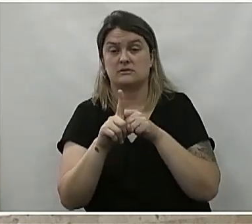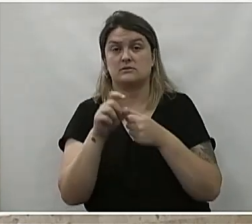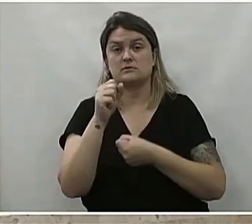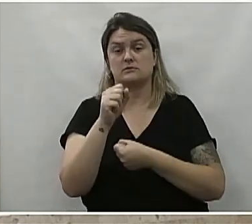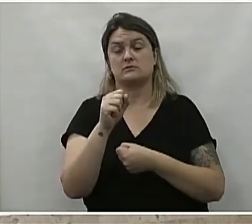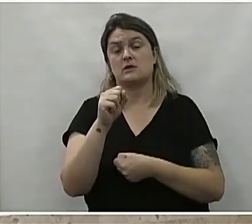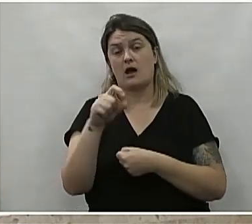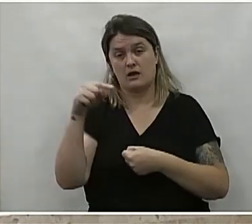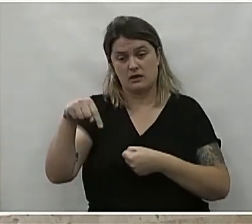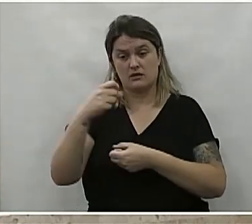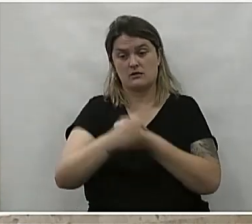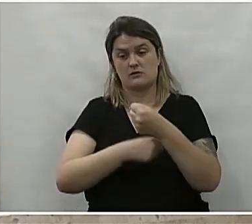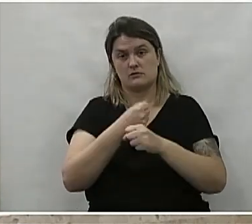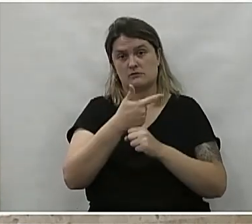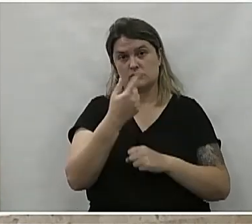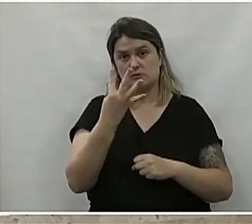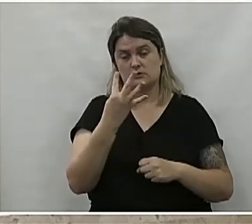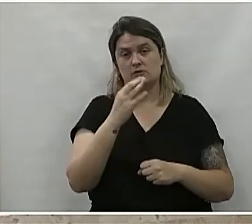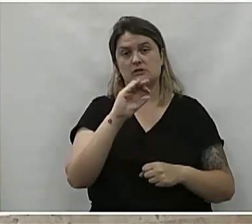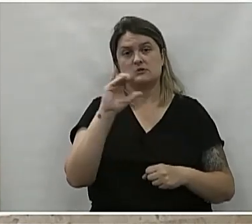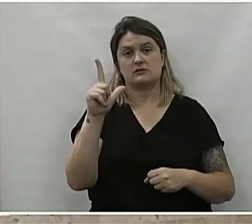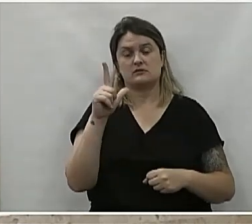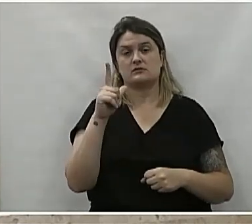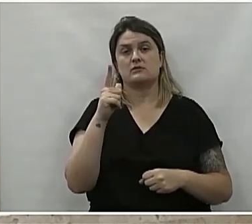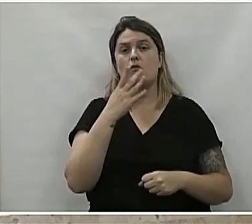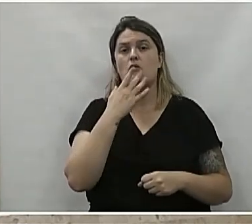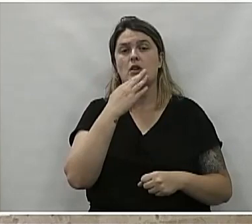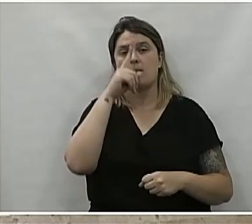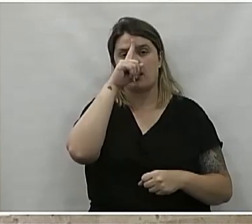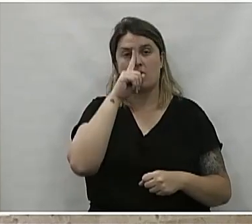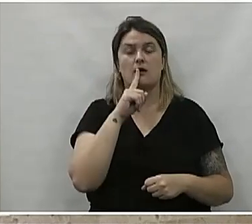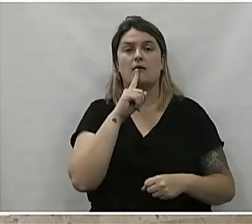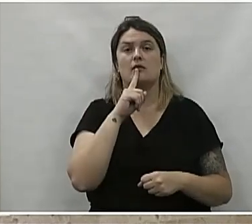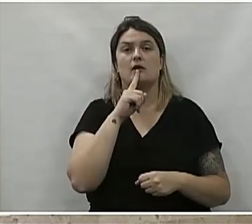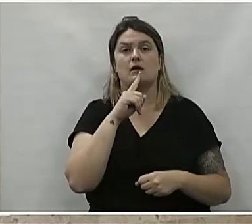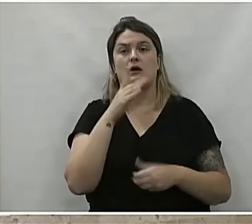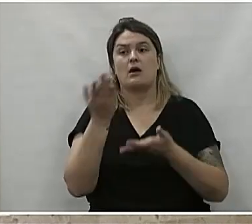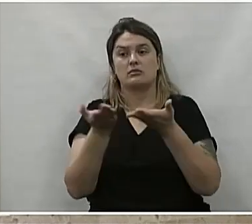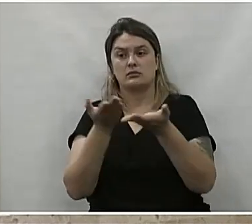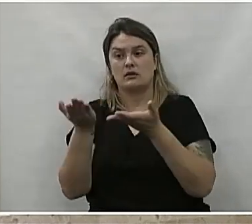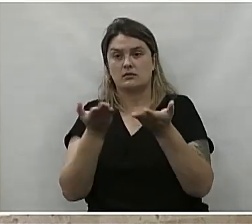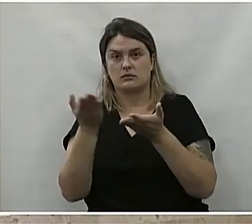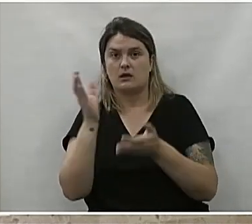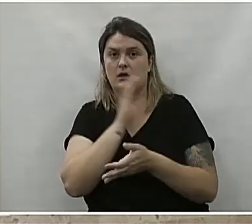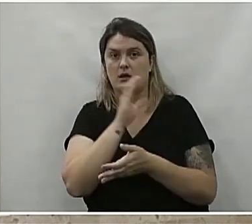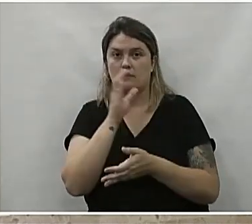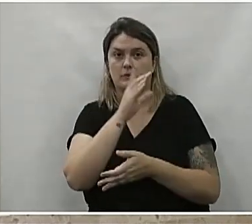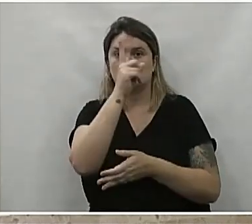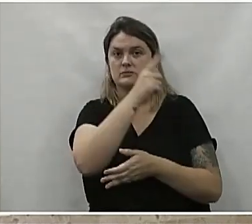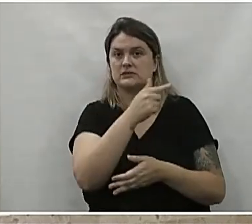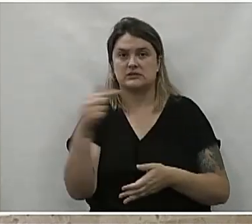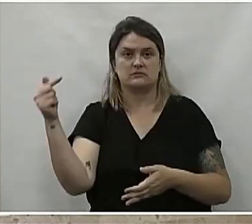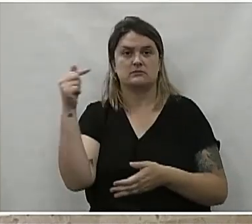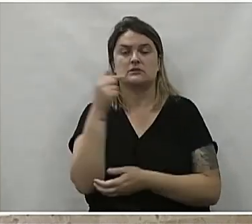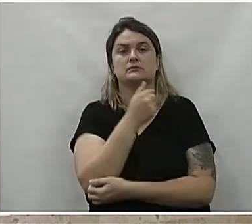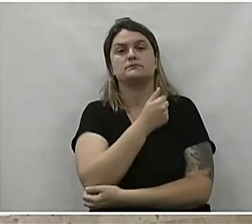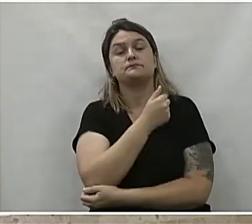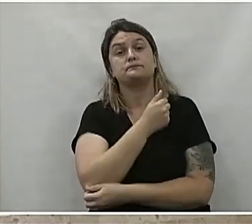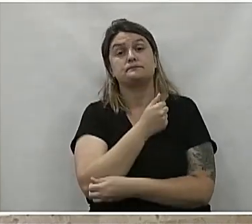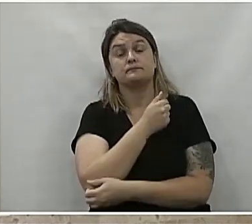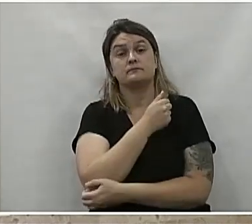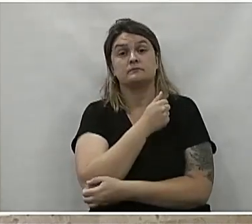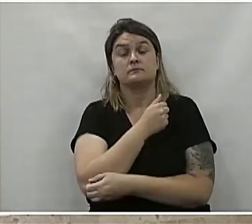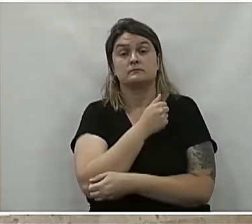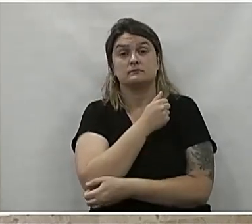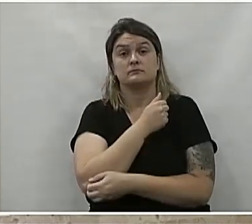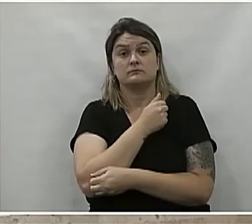2024 Os pacientes Classificados Como alto risco São atendidos Hoje em dia Em uma semana Então